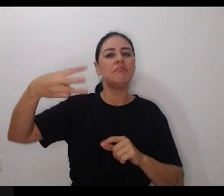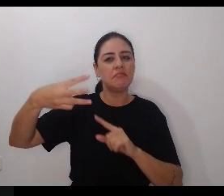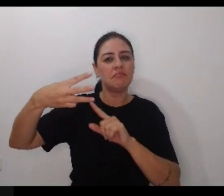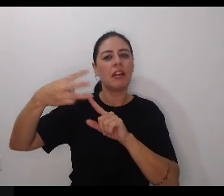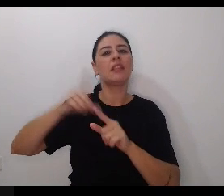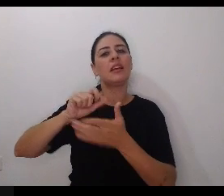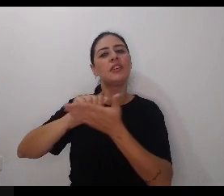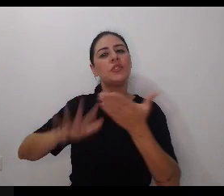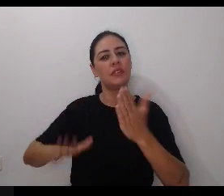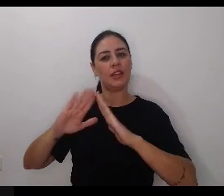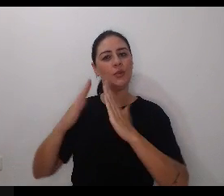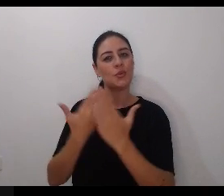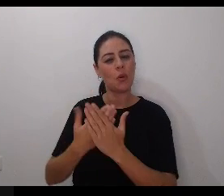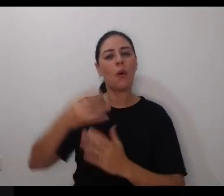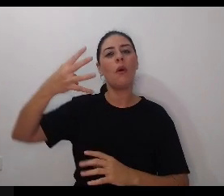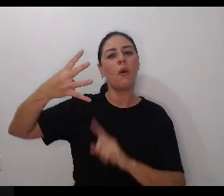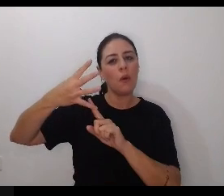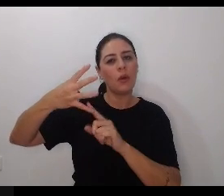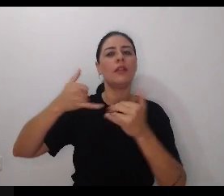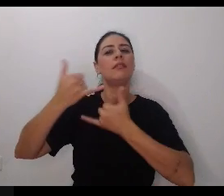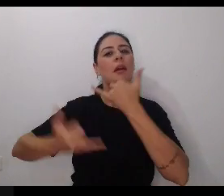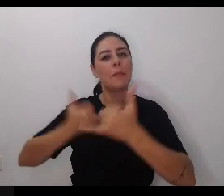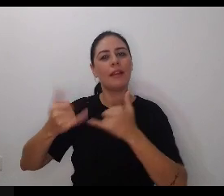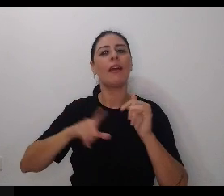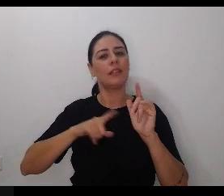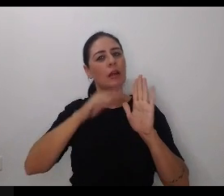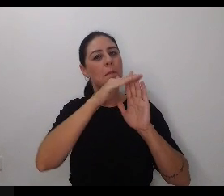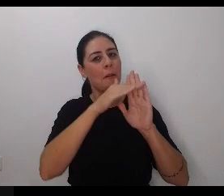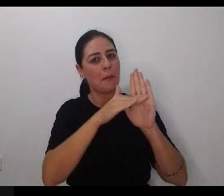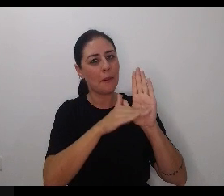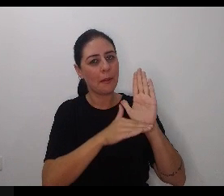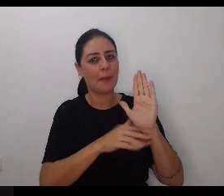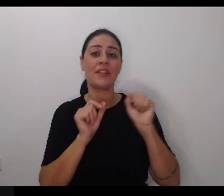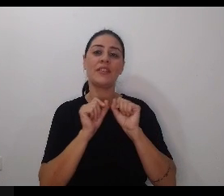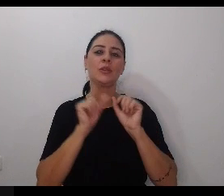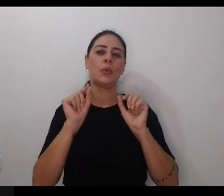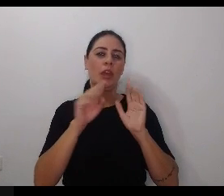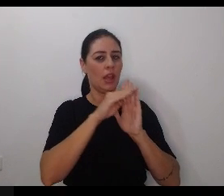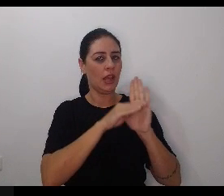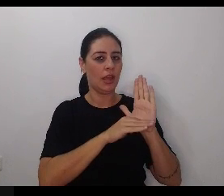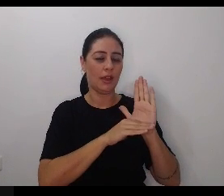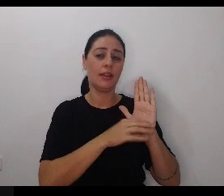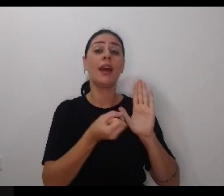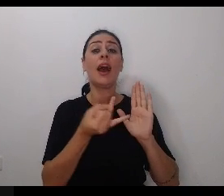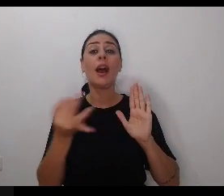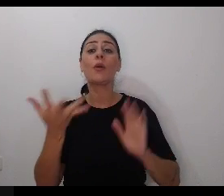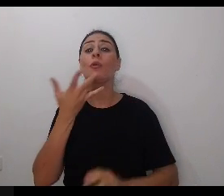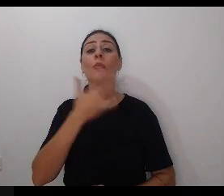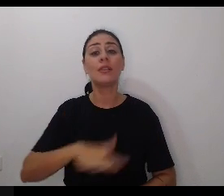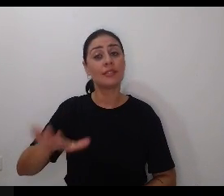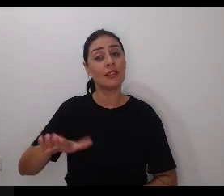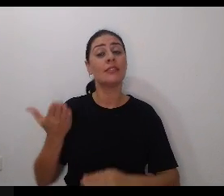café da manhã, assiste um pouquinho de televisão, aí tem a atividade da escola, depois um brincar livre, então